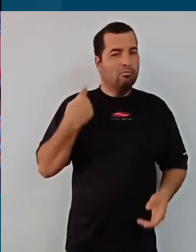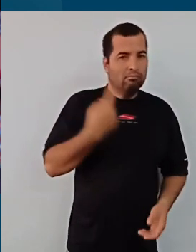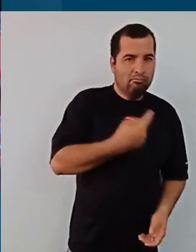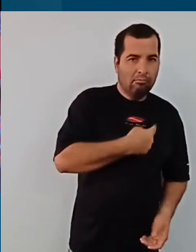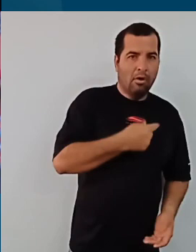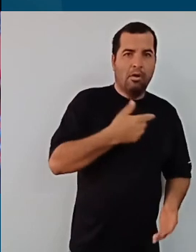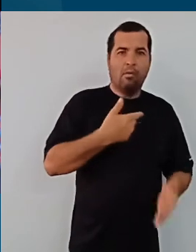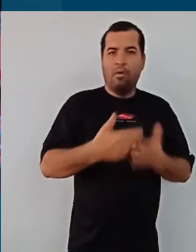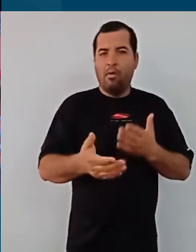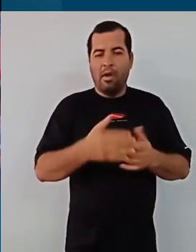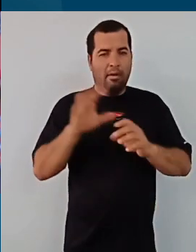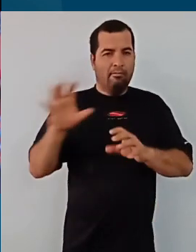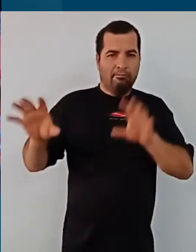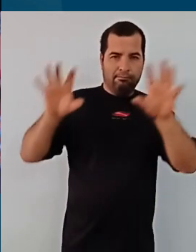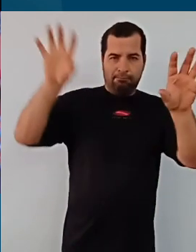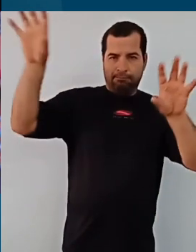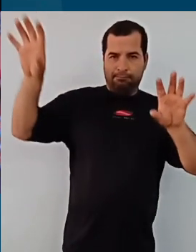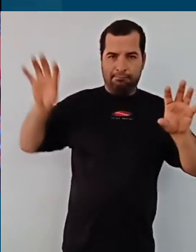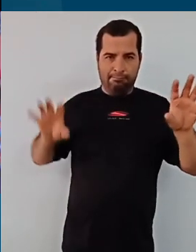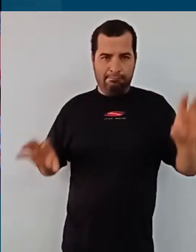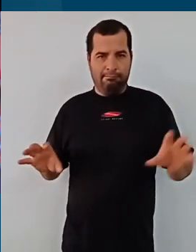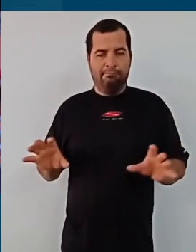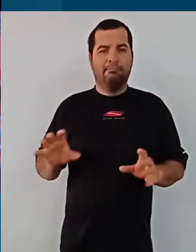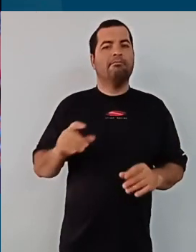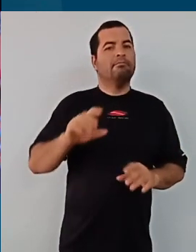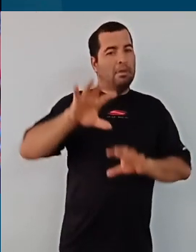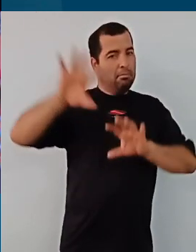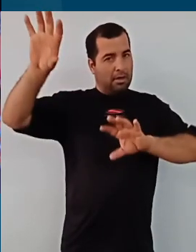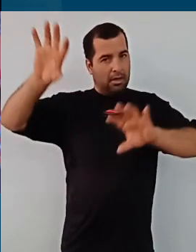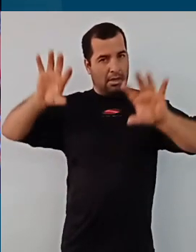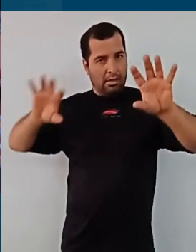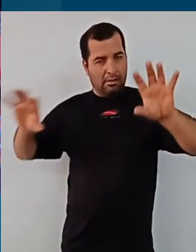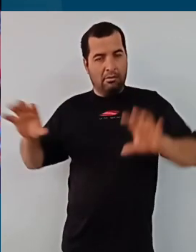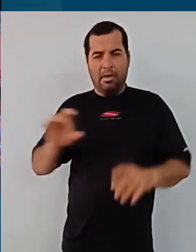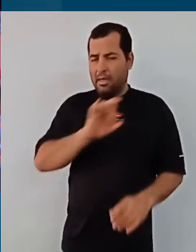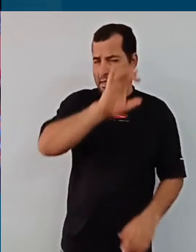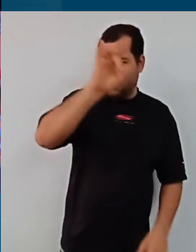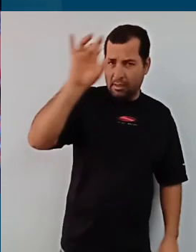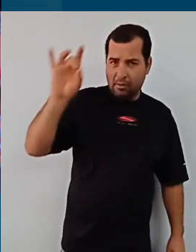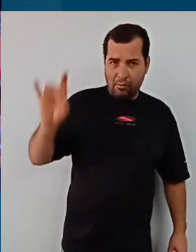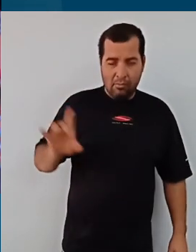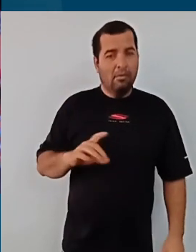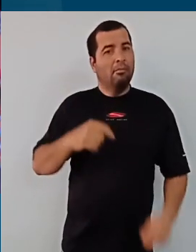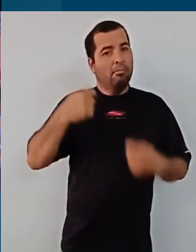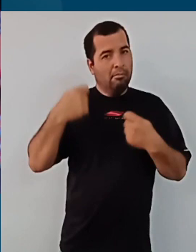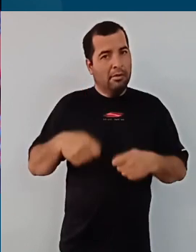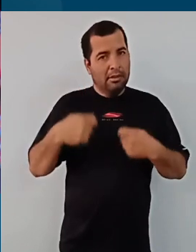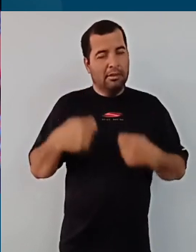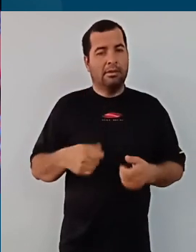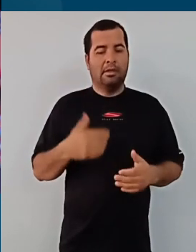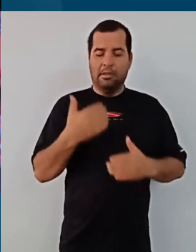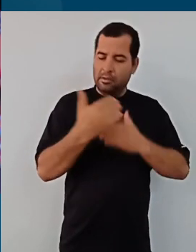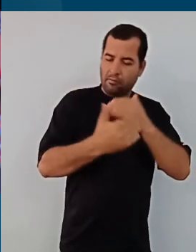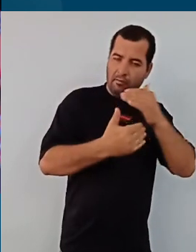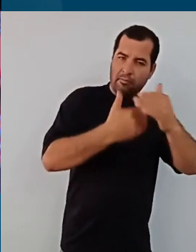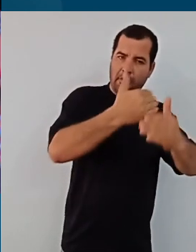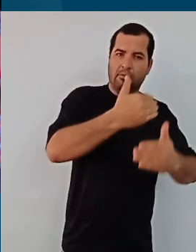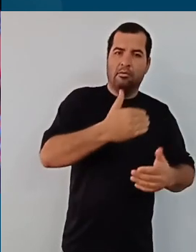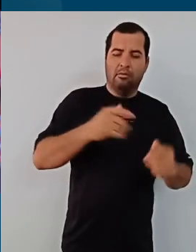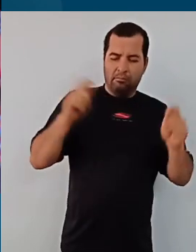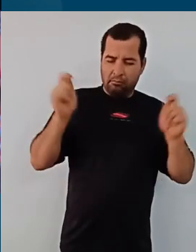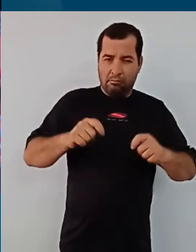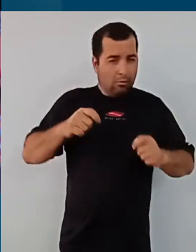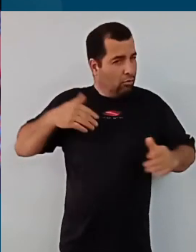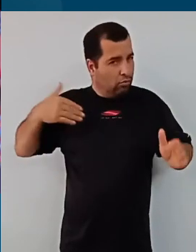cada área de conhecimento, para cada componente em alguns casos, e ali, ao desenvolvermos essas